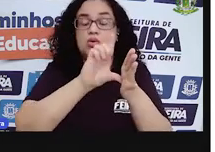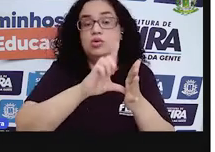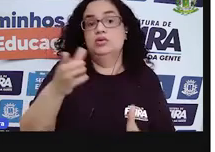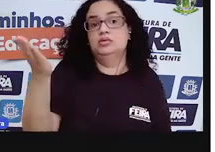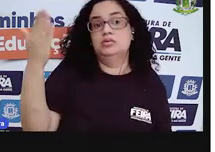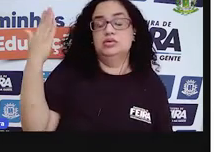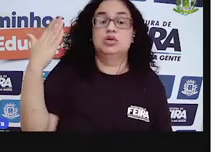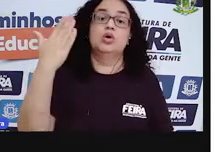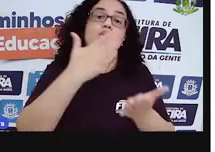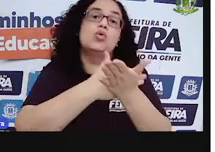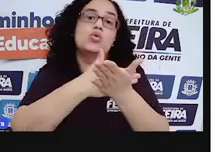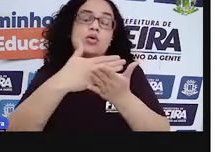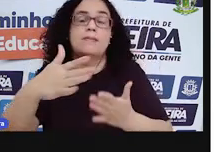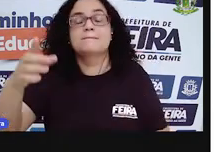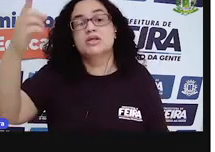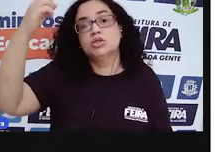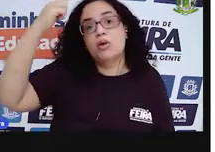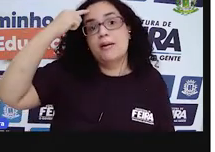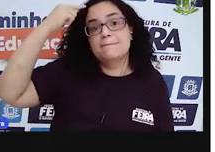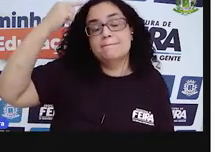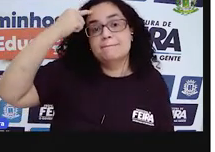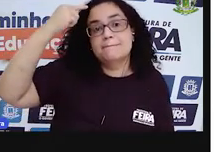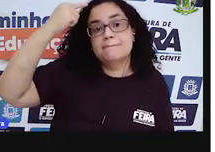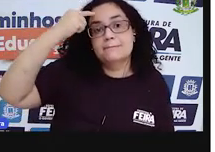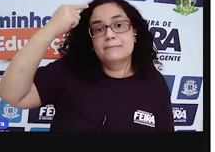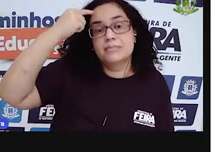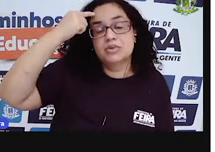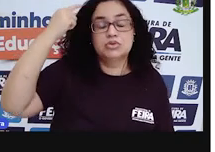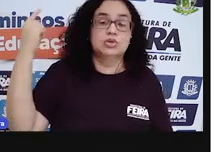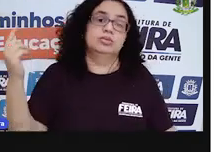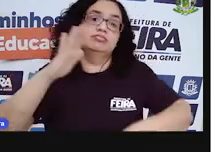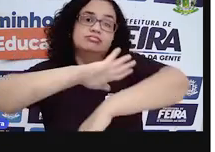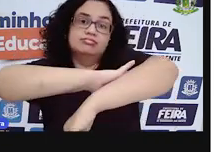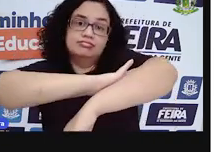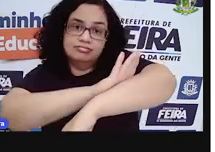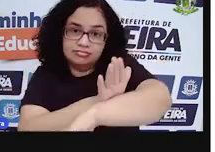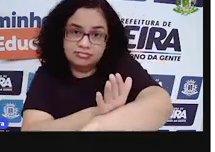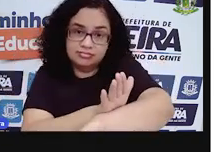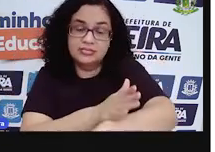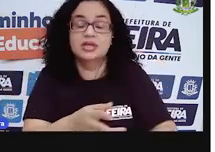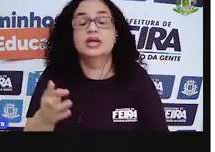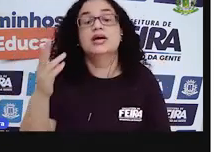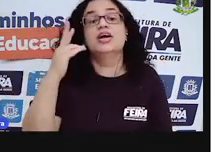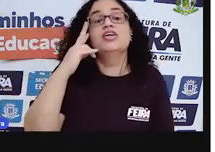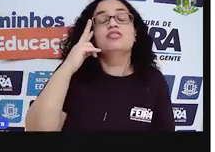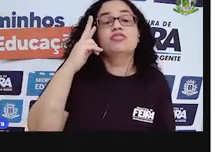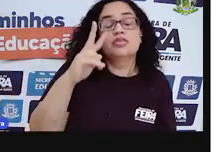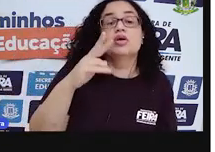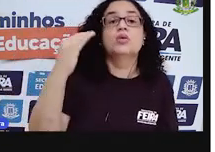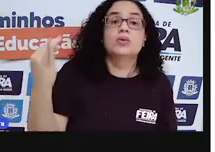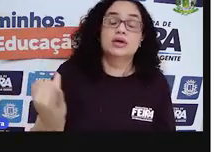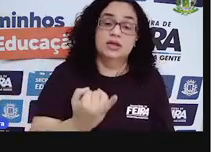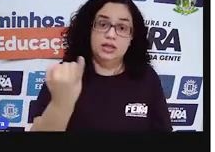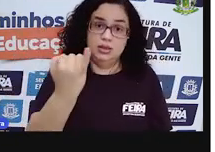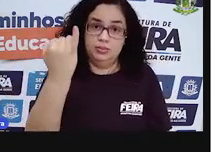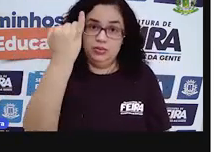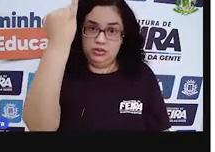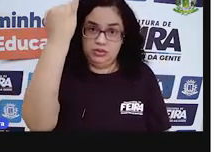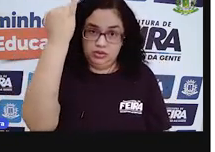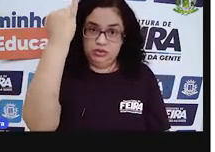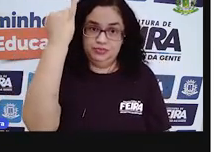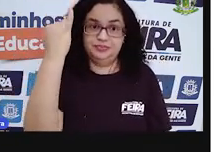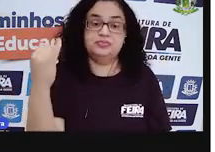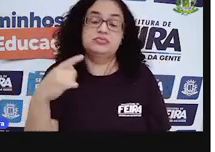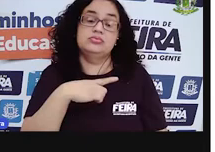na aula anterior gente começou a refletir né a pensar sobre racismo a gente viu que é importante